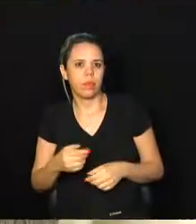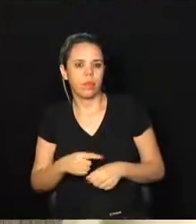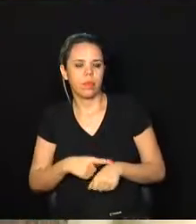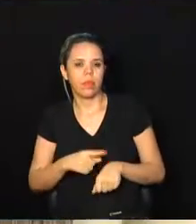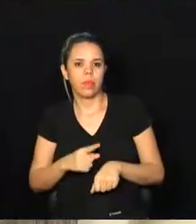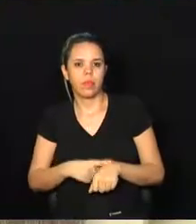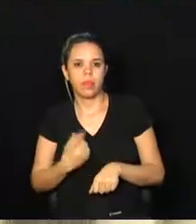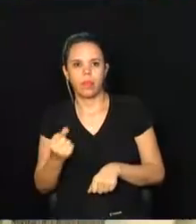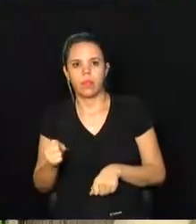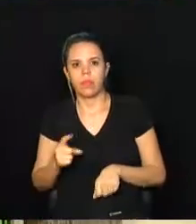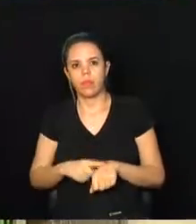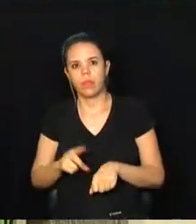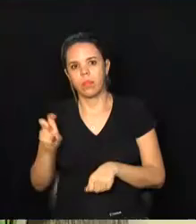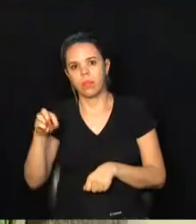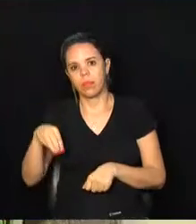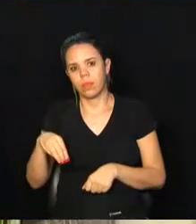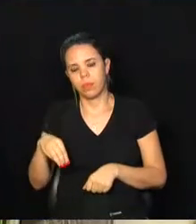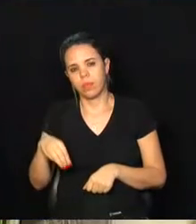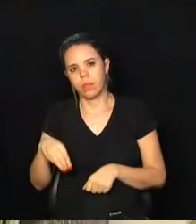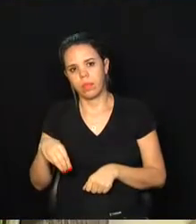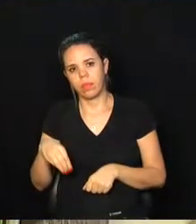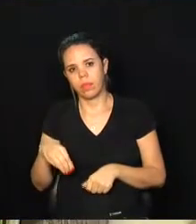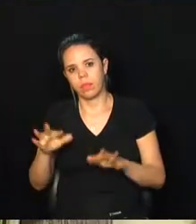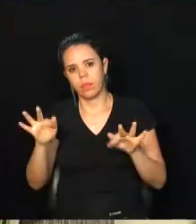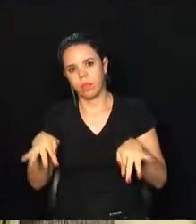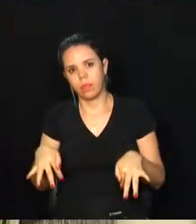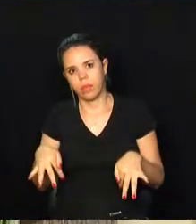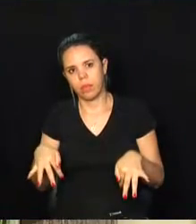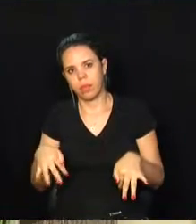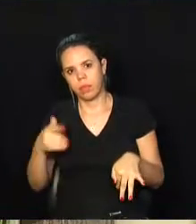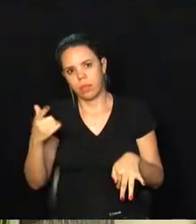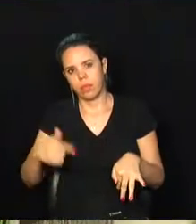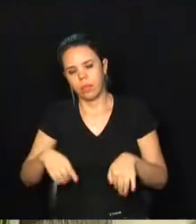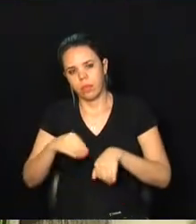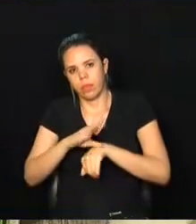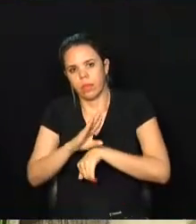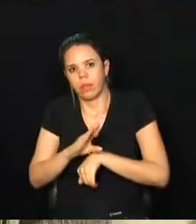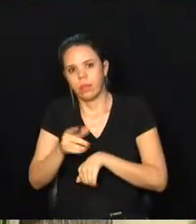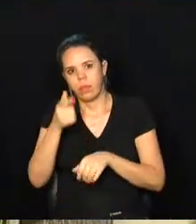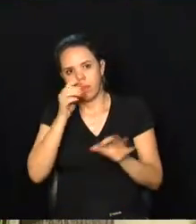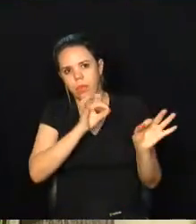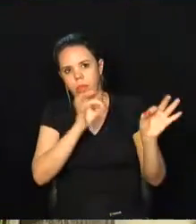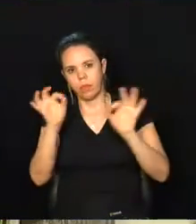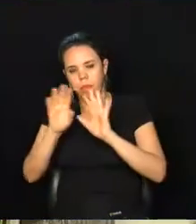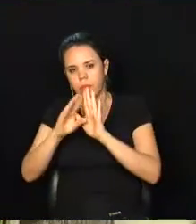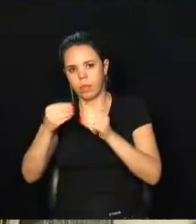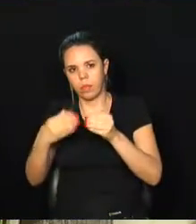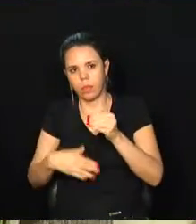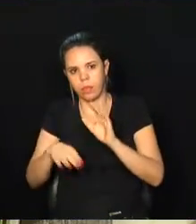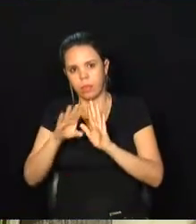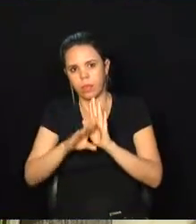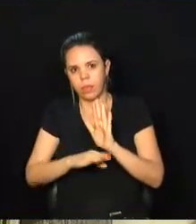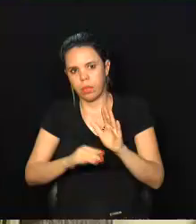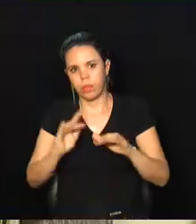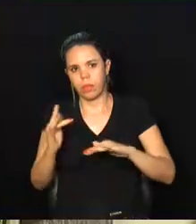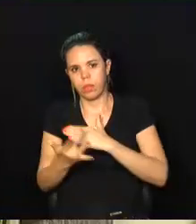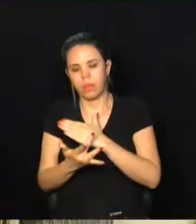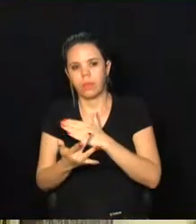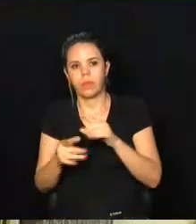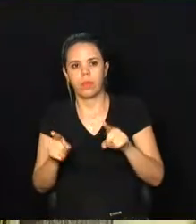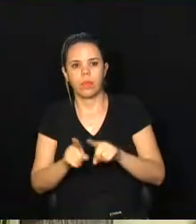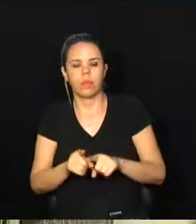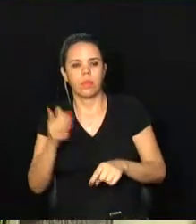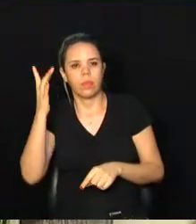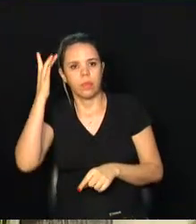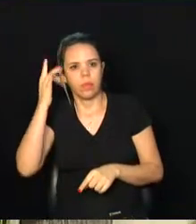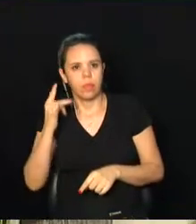marca 18h05. A gente encerra então mais essa transmissão. Você acompanha nossos conteúdos pelas nossas redes sociais. E